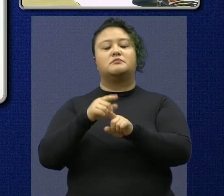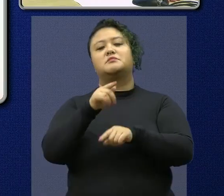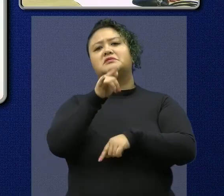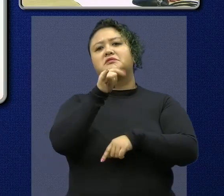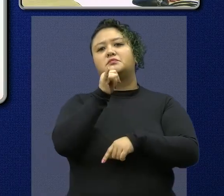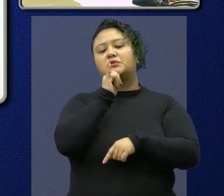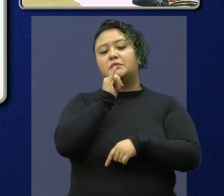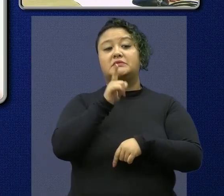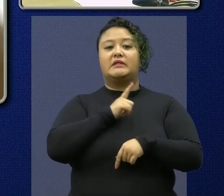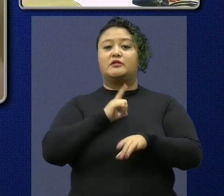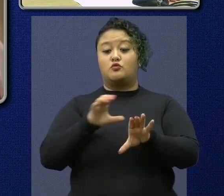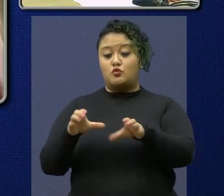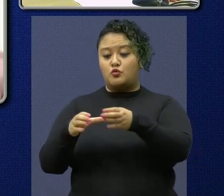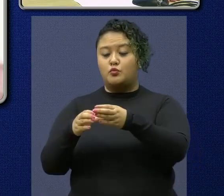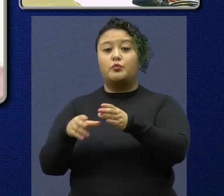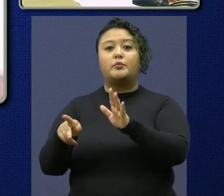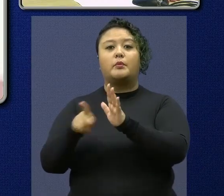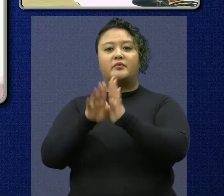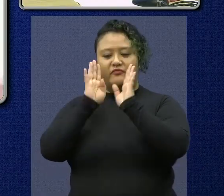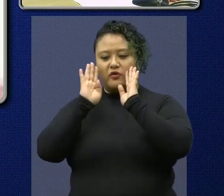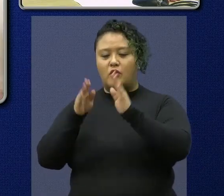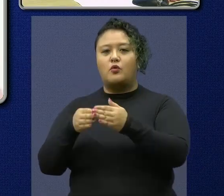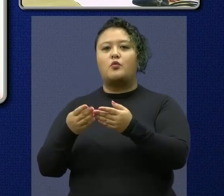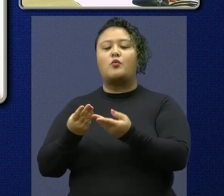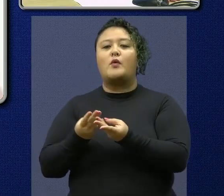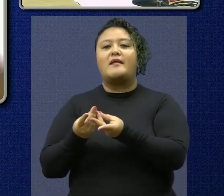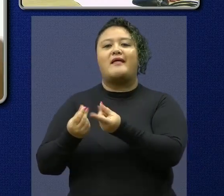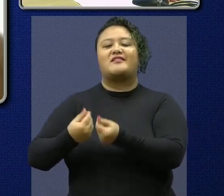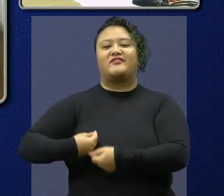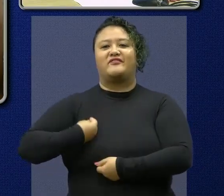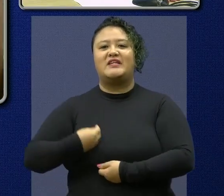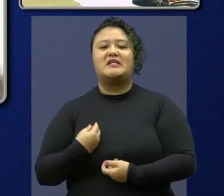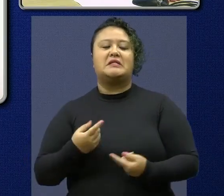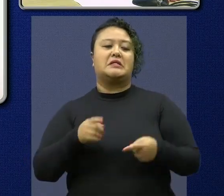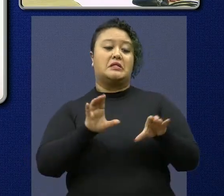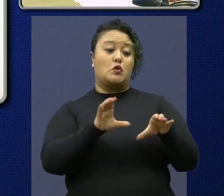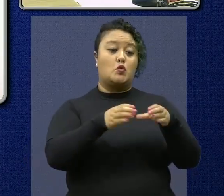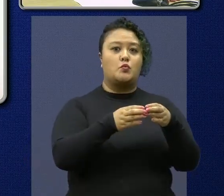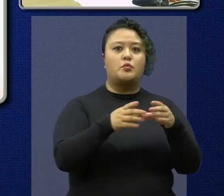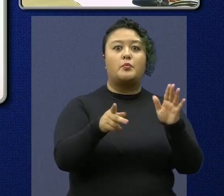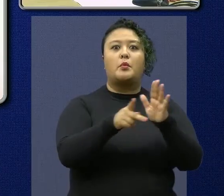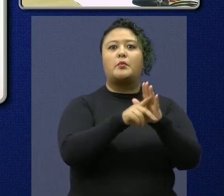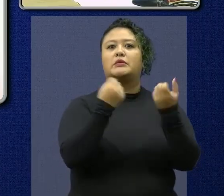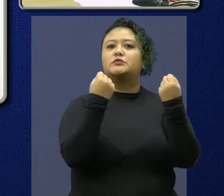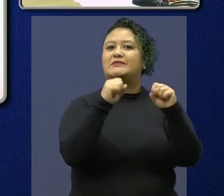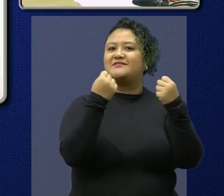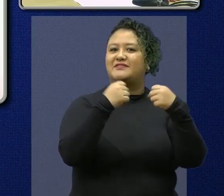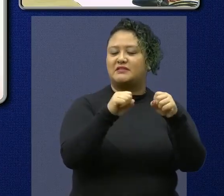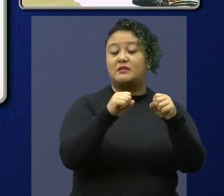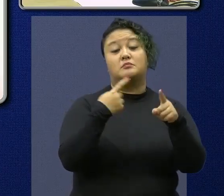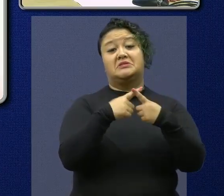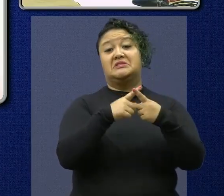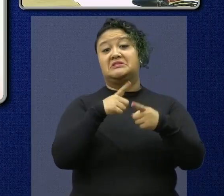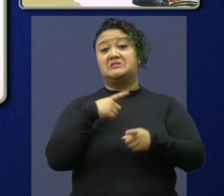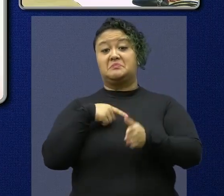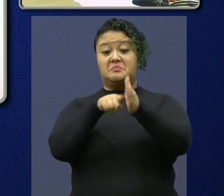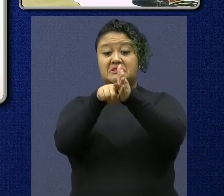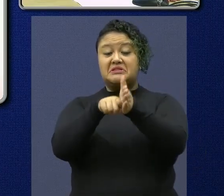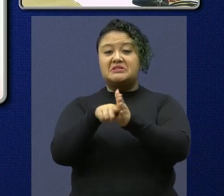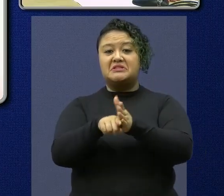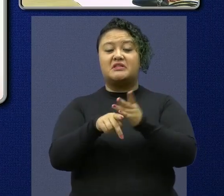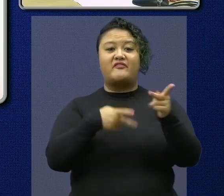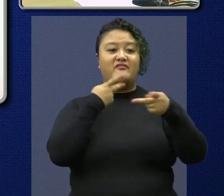de qualidade de vida, educação física. Também tem muitas pesquisas que apontam que a educação física ajuda a diminuir,